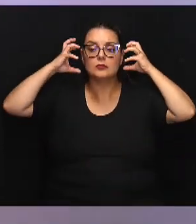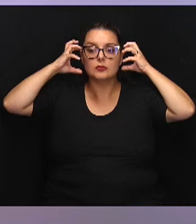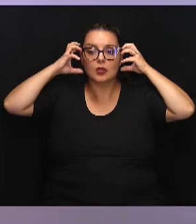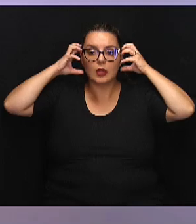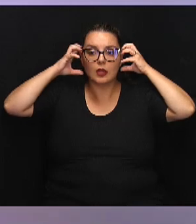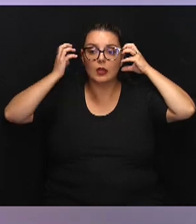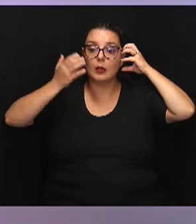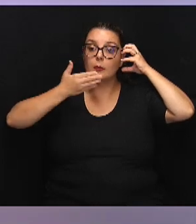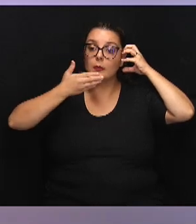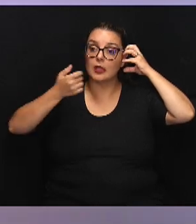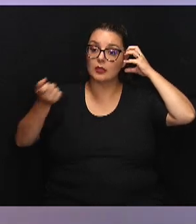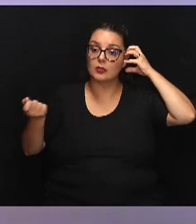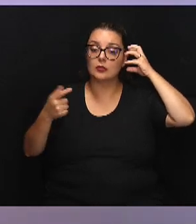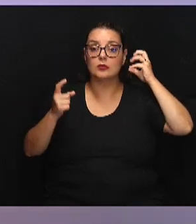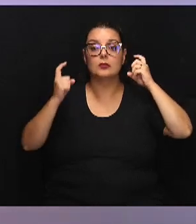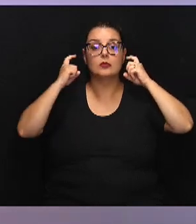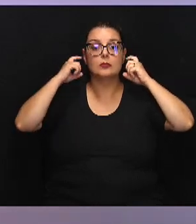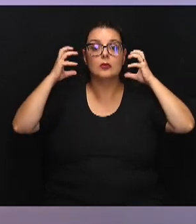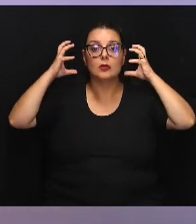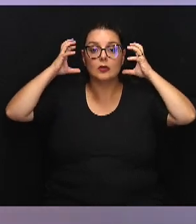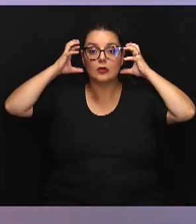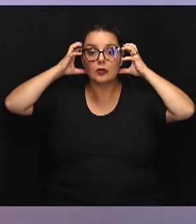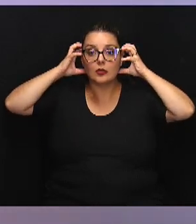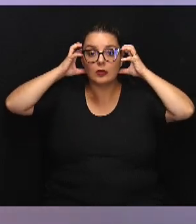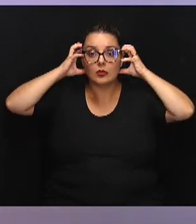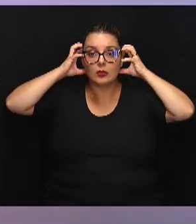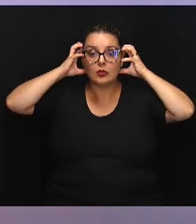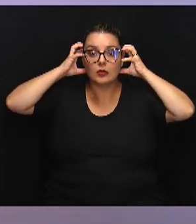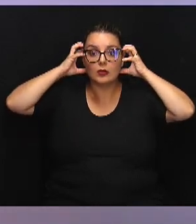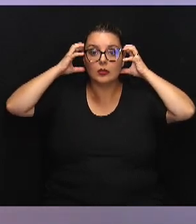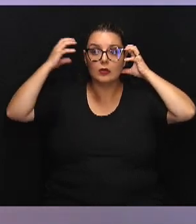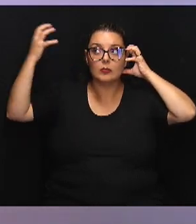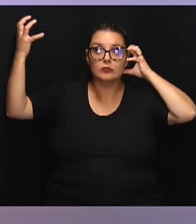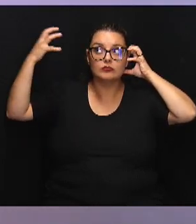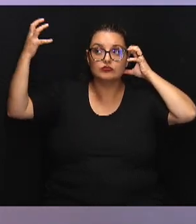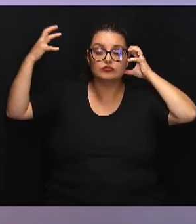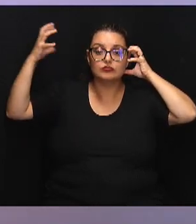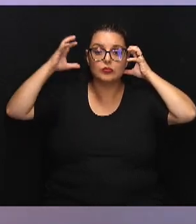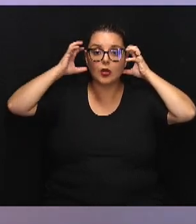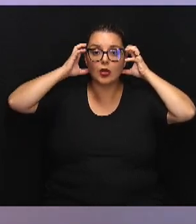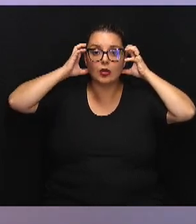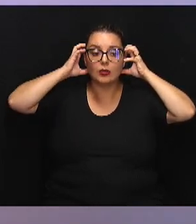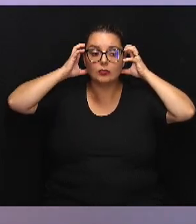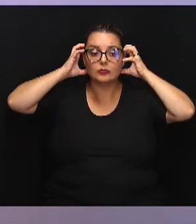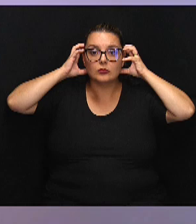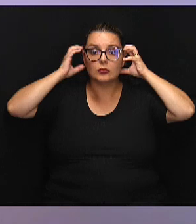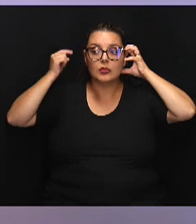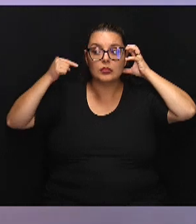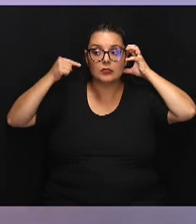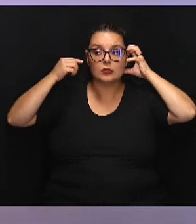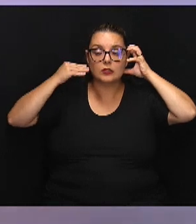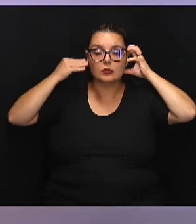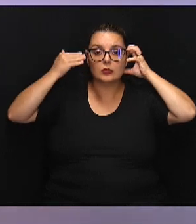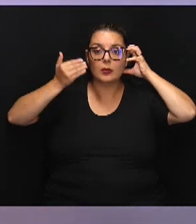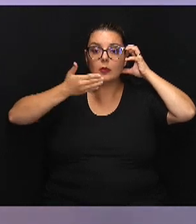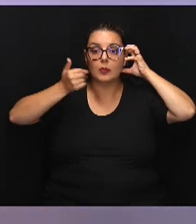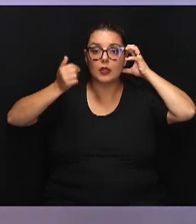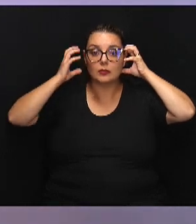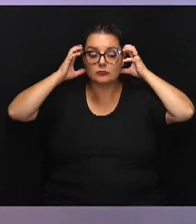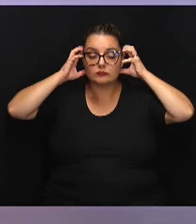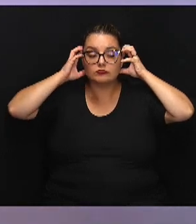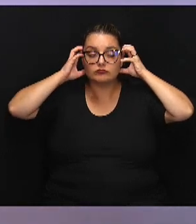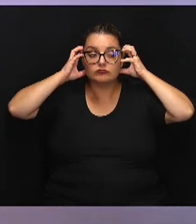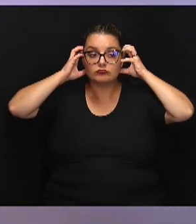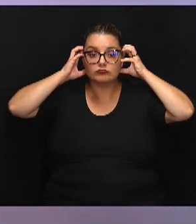são melhores porque eles abafam melhor o ruído externo, eles isolam melhor, né, o som, e você precisa